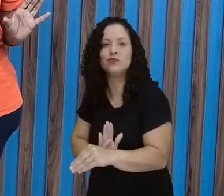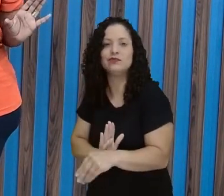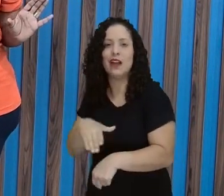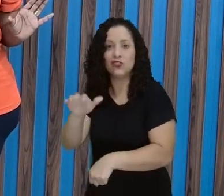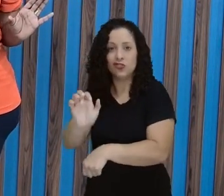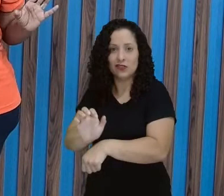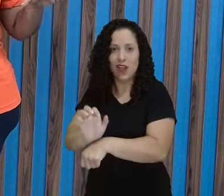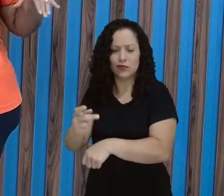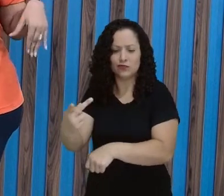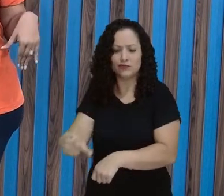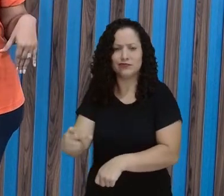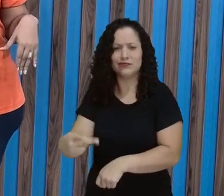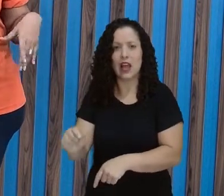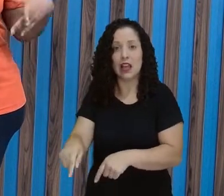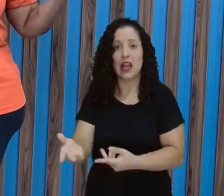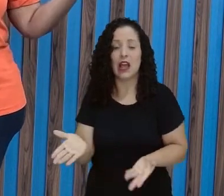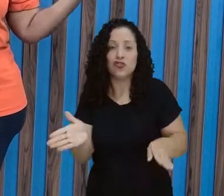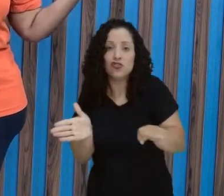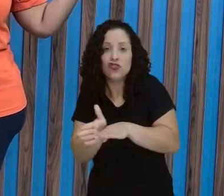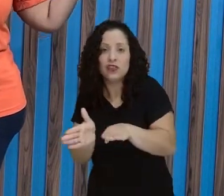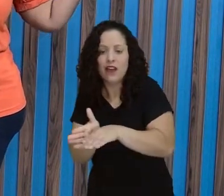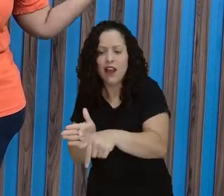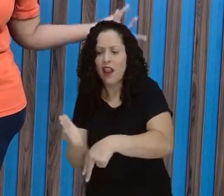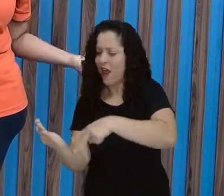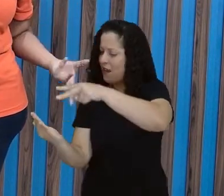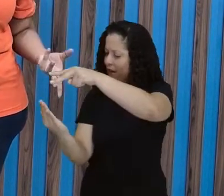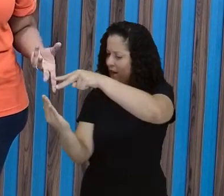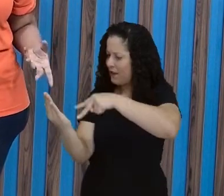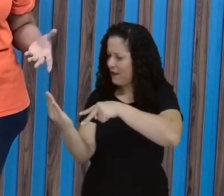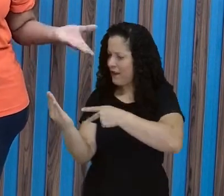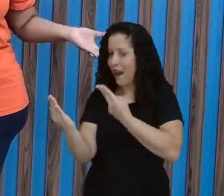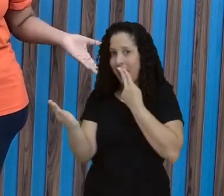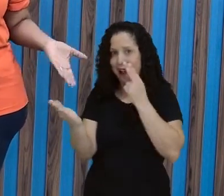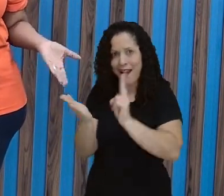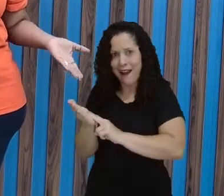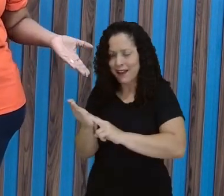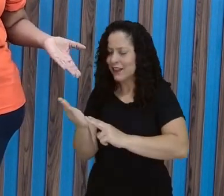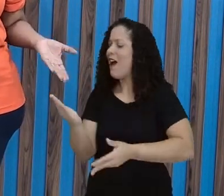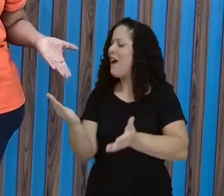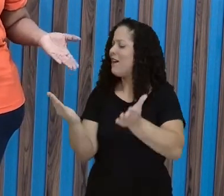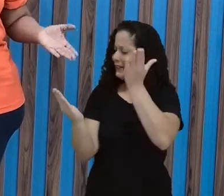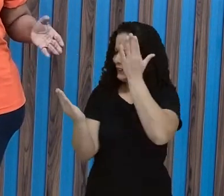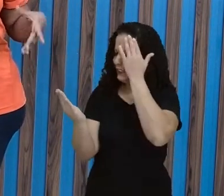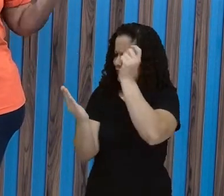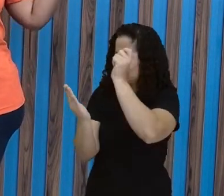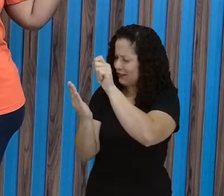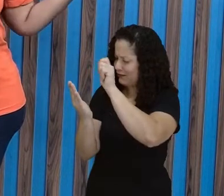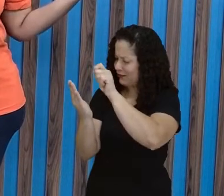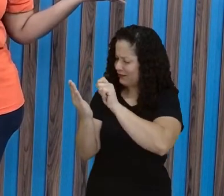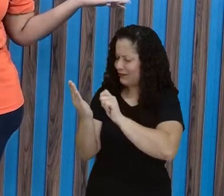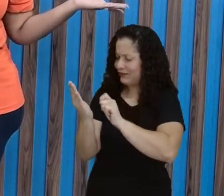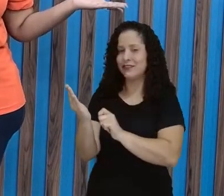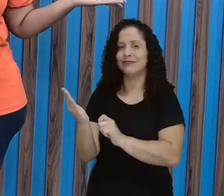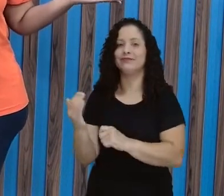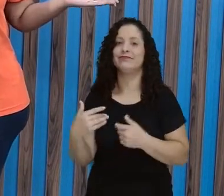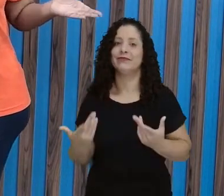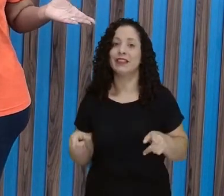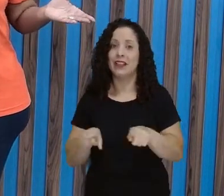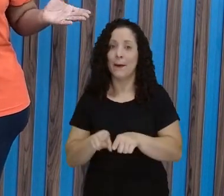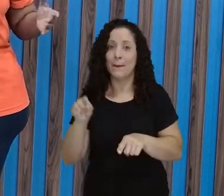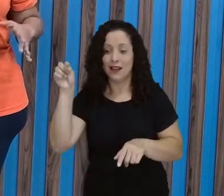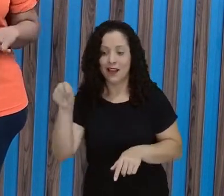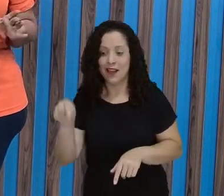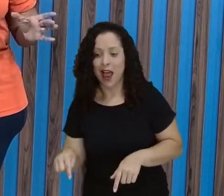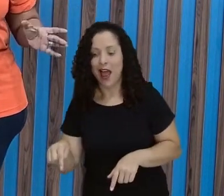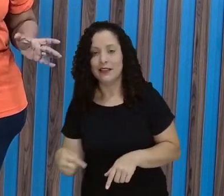do sul do país. Quando chegar lá, as pessoas têm que ler aquela carta e entender o que está escrito. E as de lá, trazidas